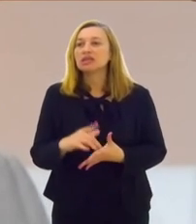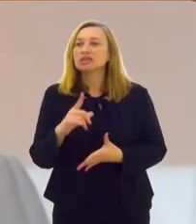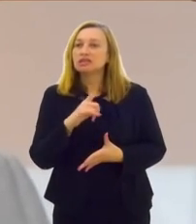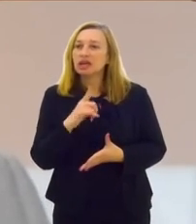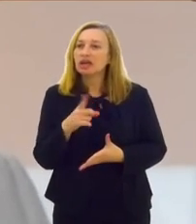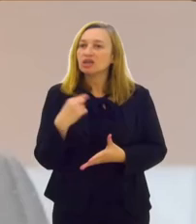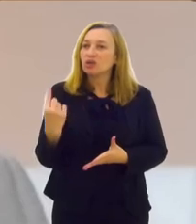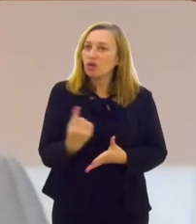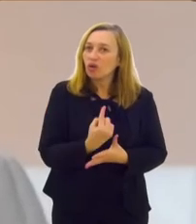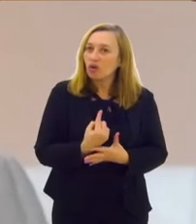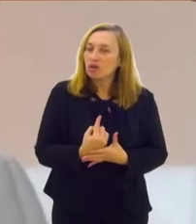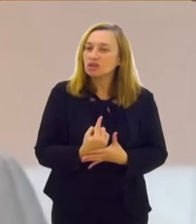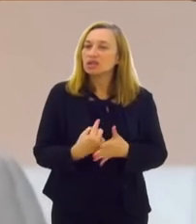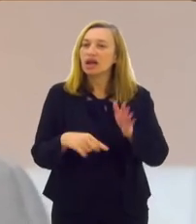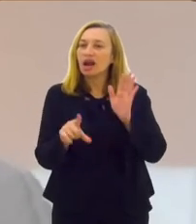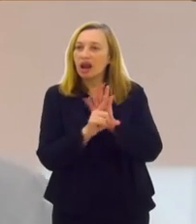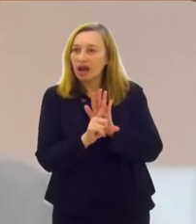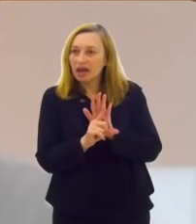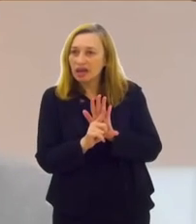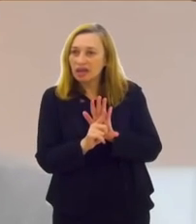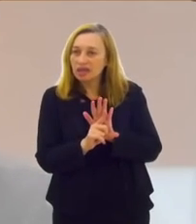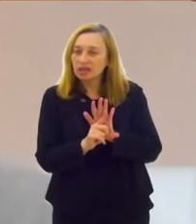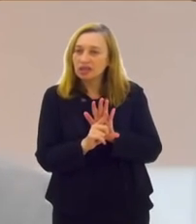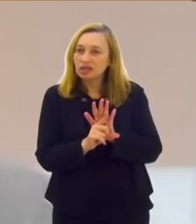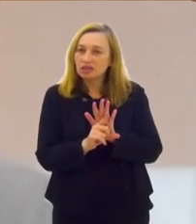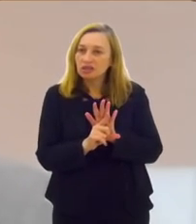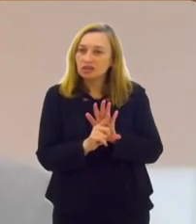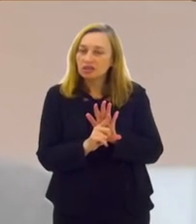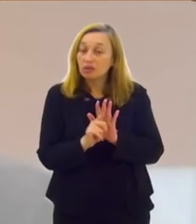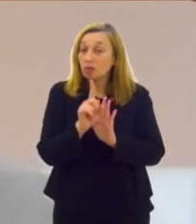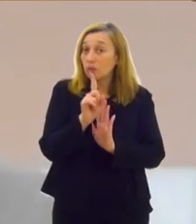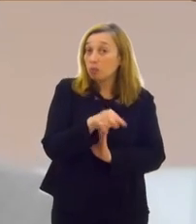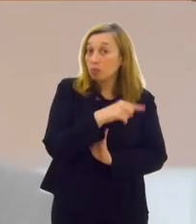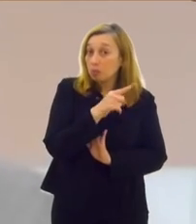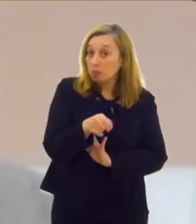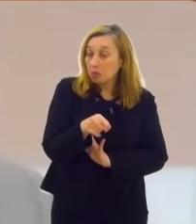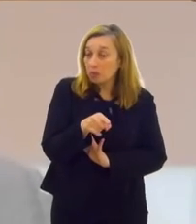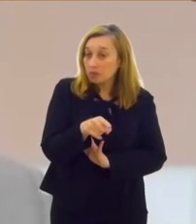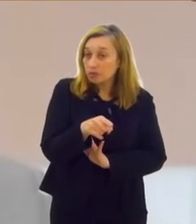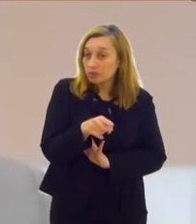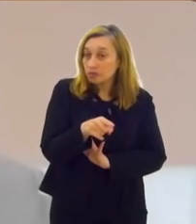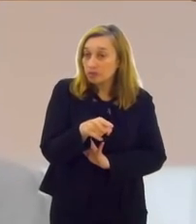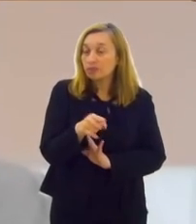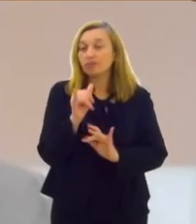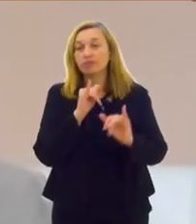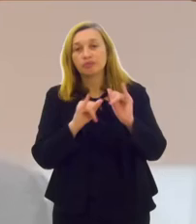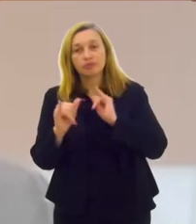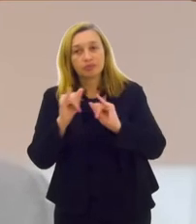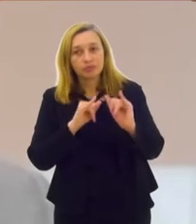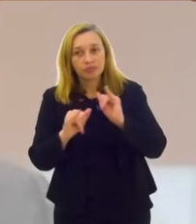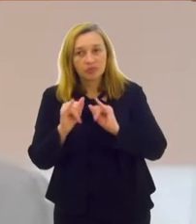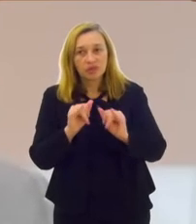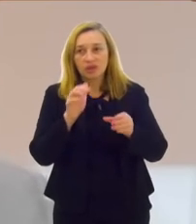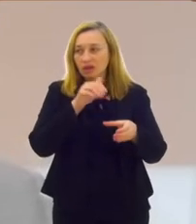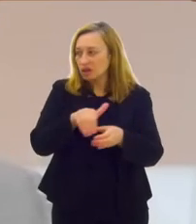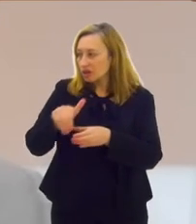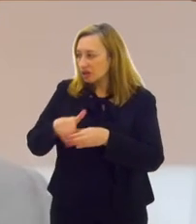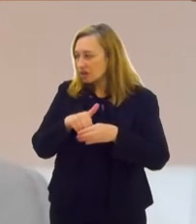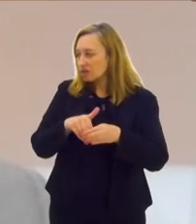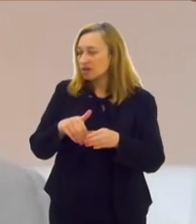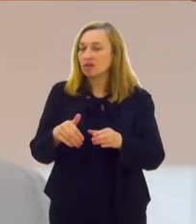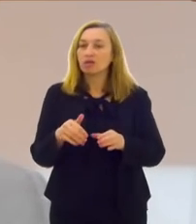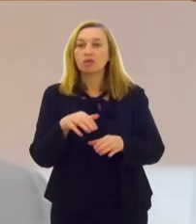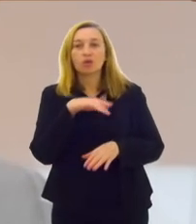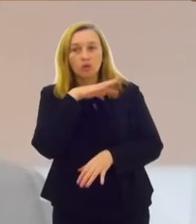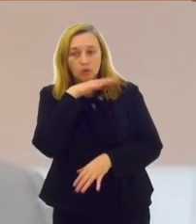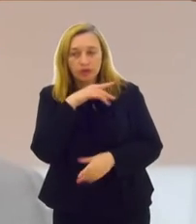a gente tem na nossa legislação uma proibição à propaganda